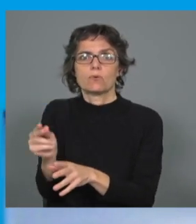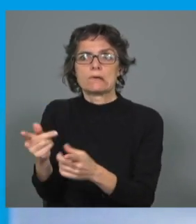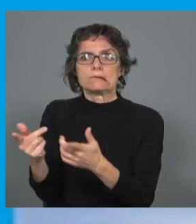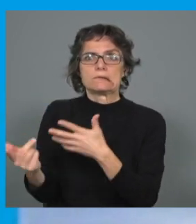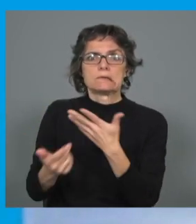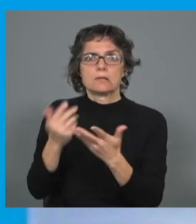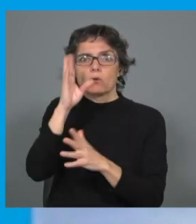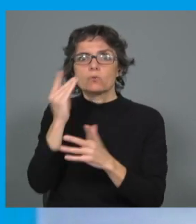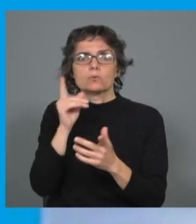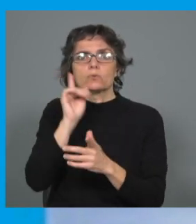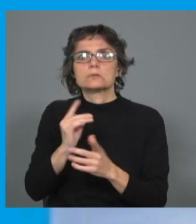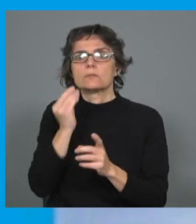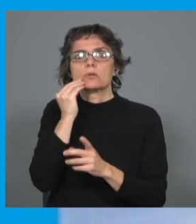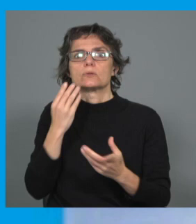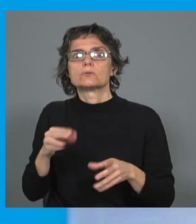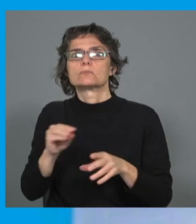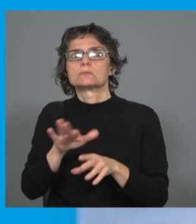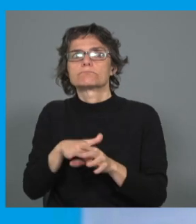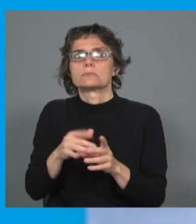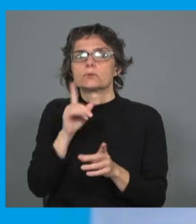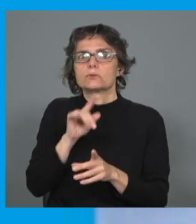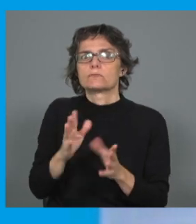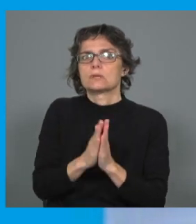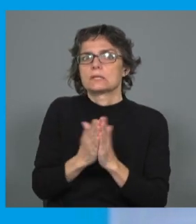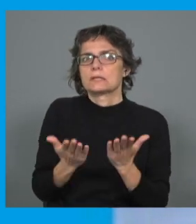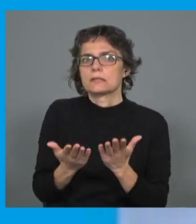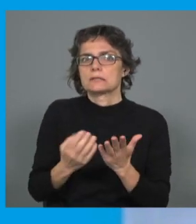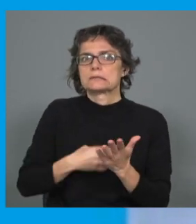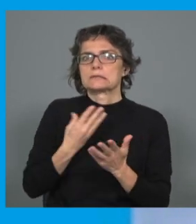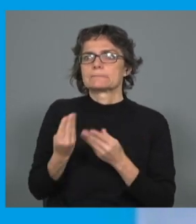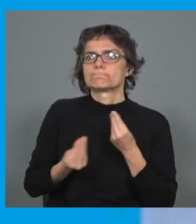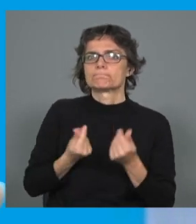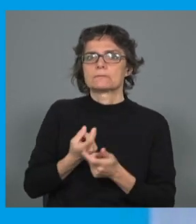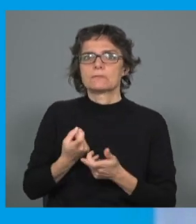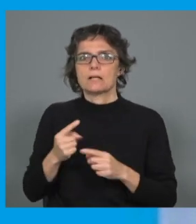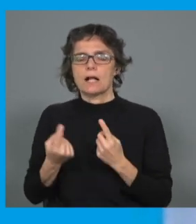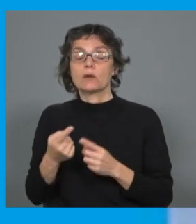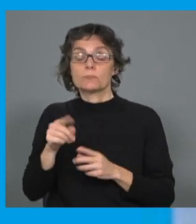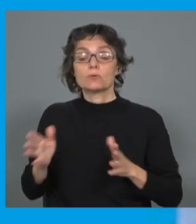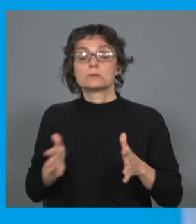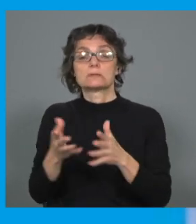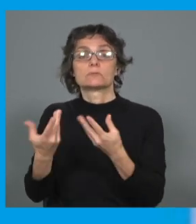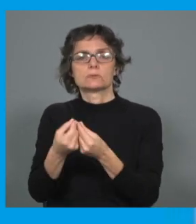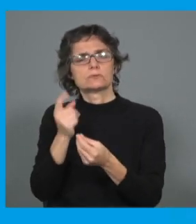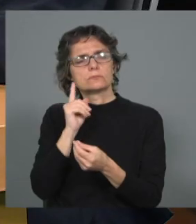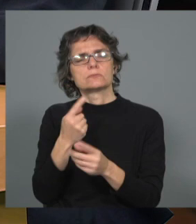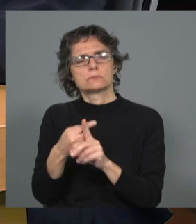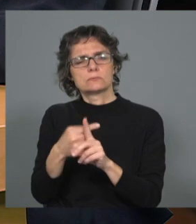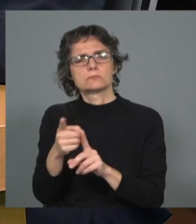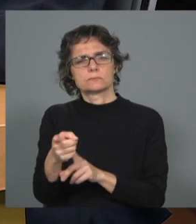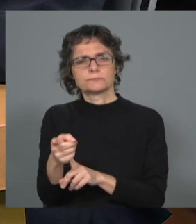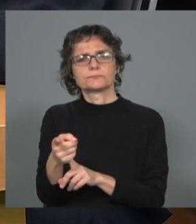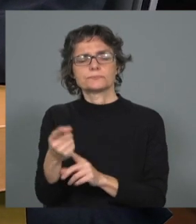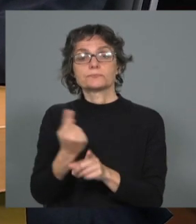muito gratificante termos feito esse caminho e inclusivamente uma dos temas que nós debatíamos